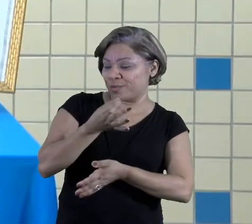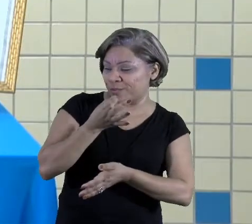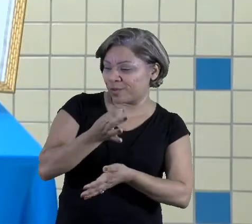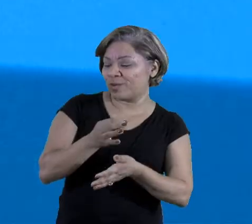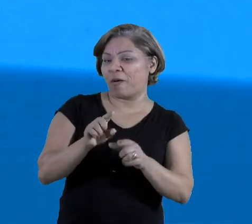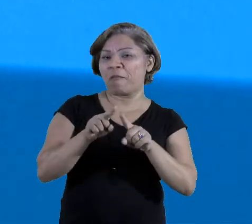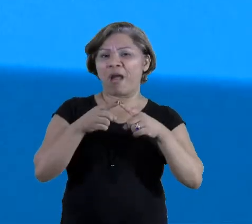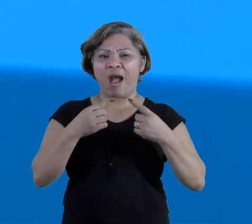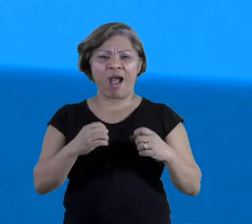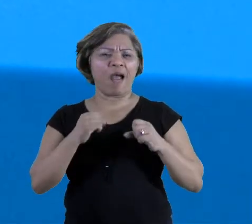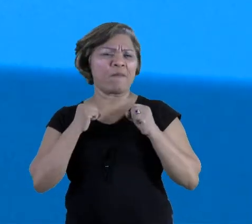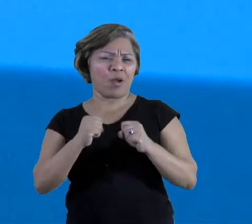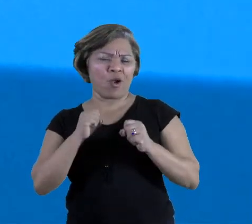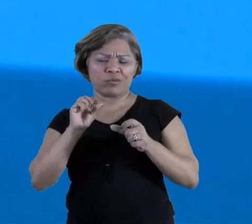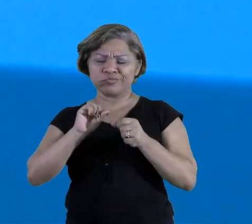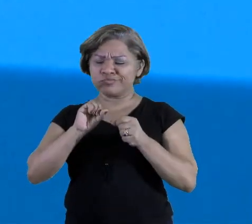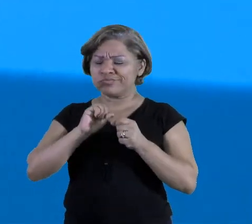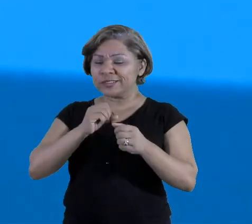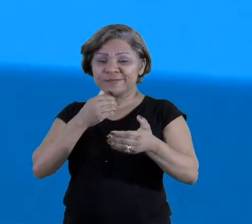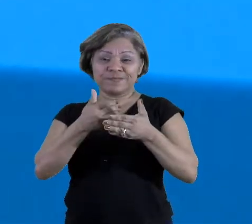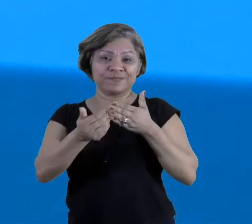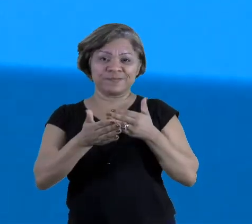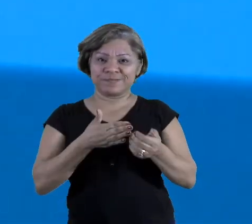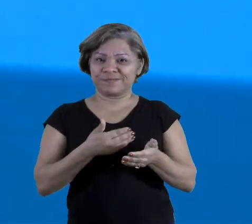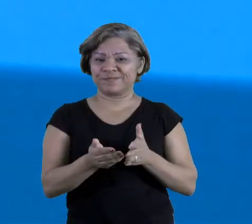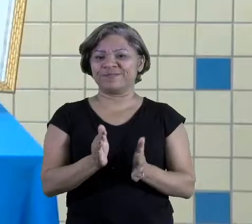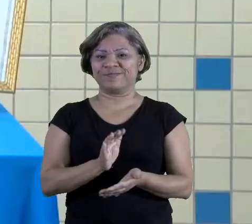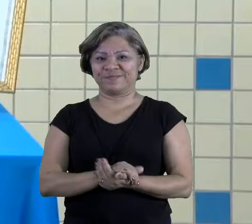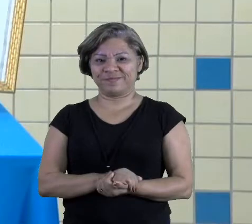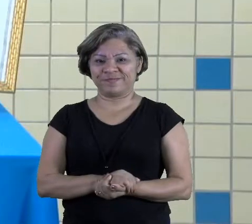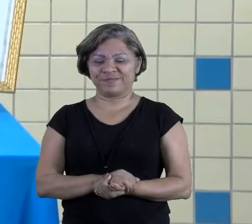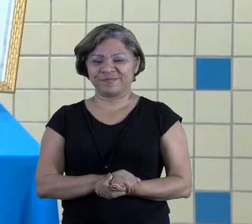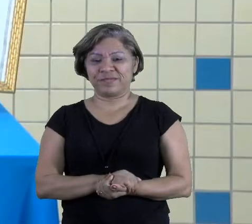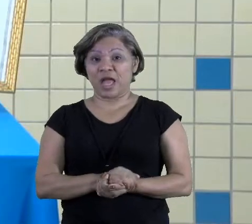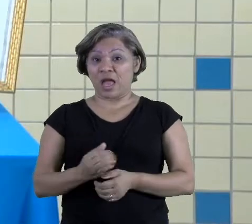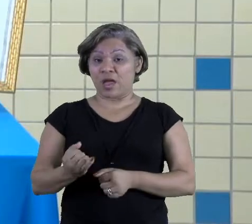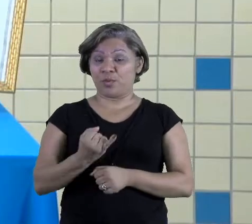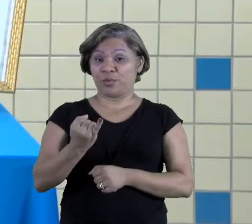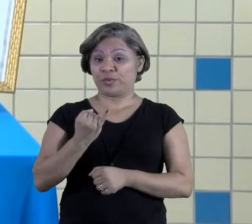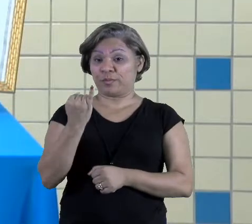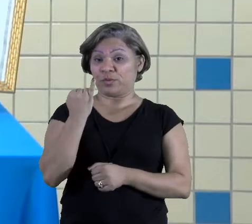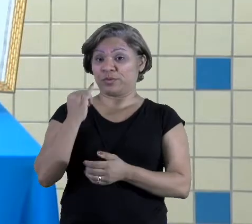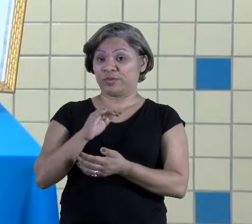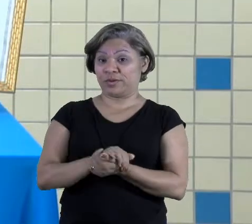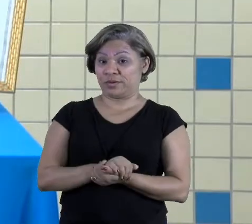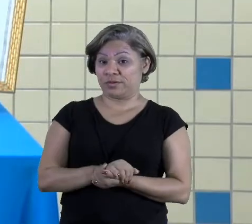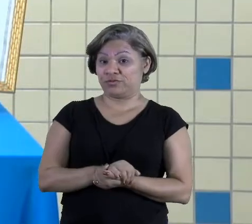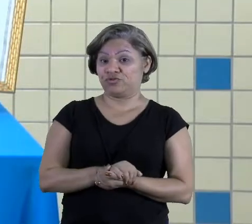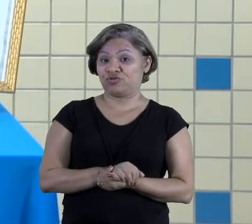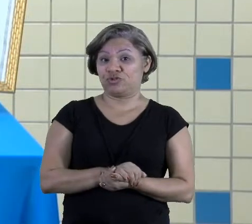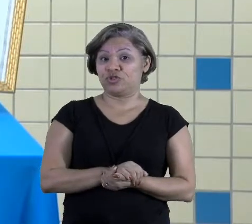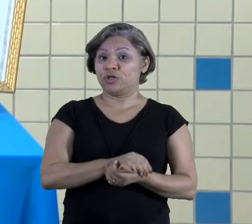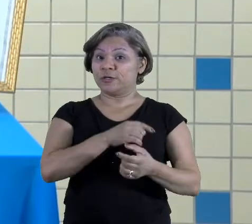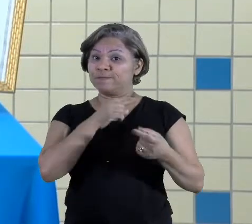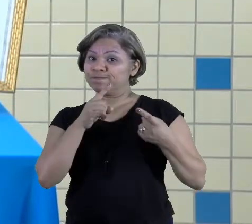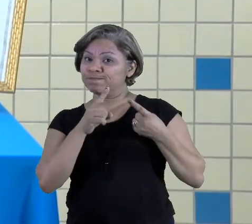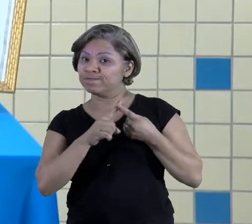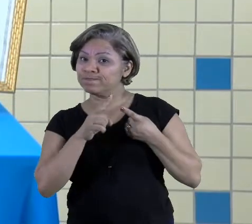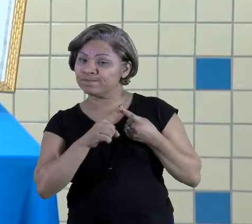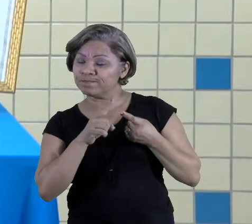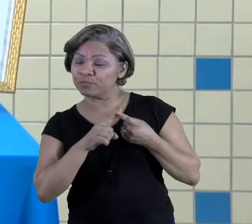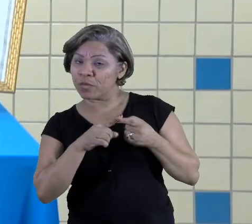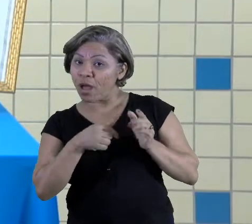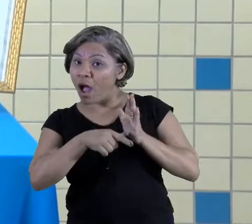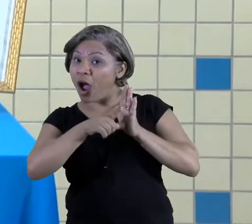várias maneiras. Uma coisa muito importante é não esquecer de, primeiramente, antes de começar a realizar a